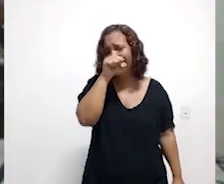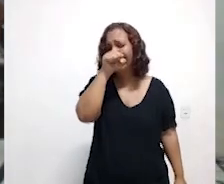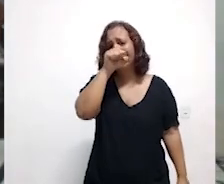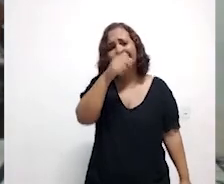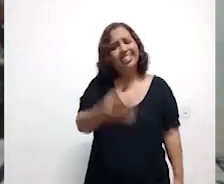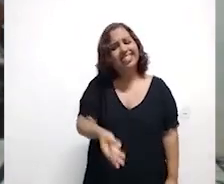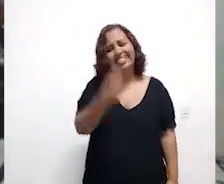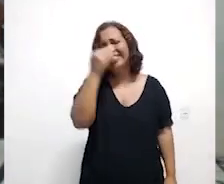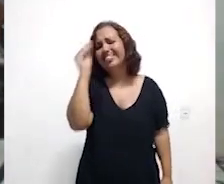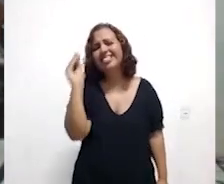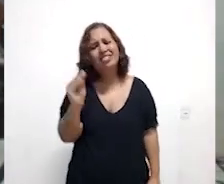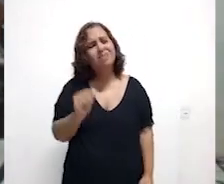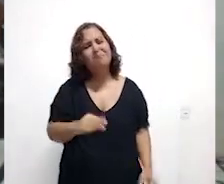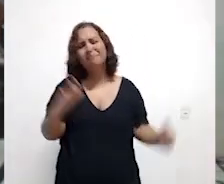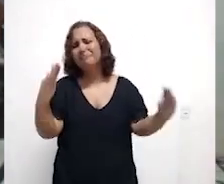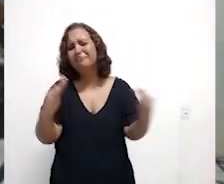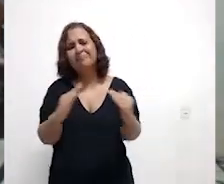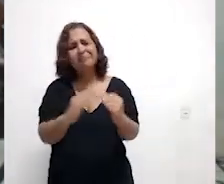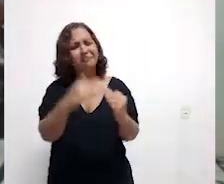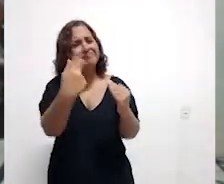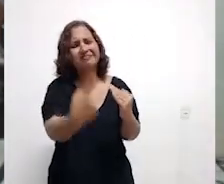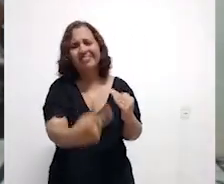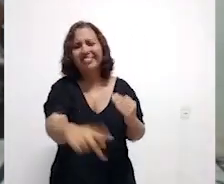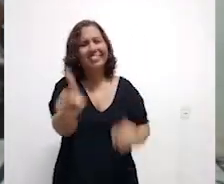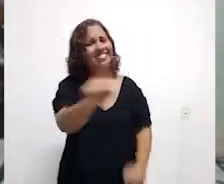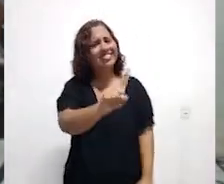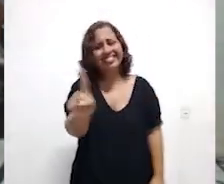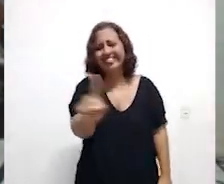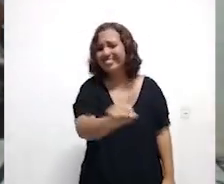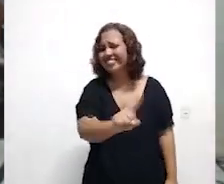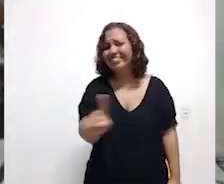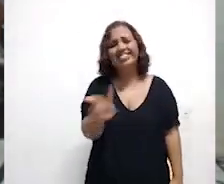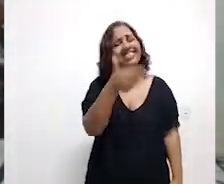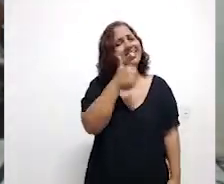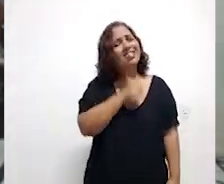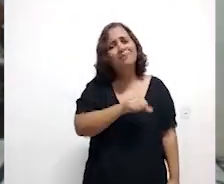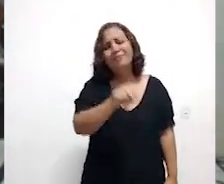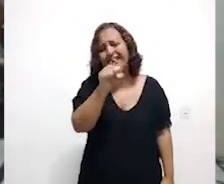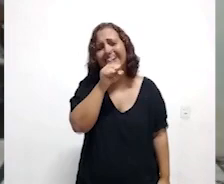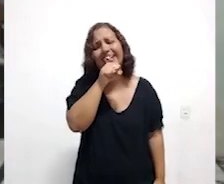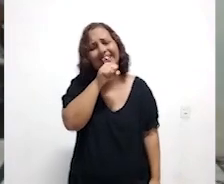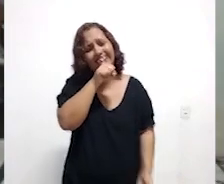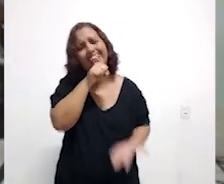Mãe, não desista do teu lar. Oh